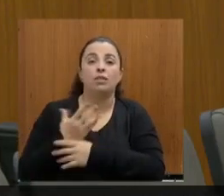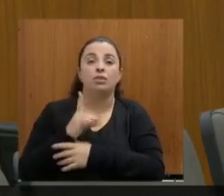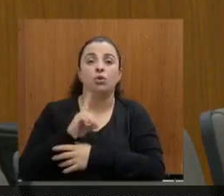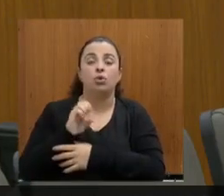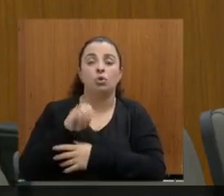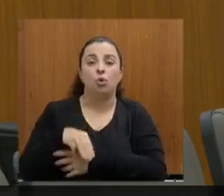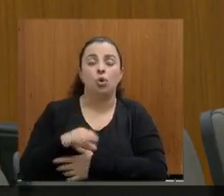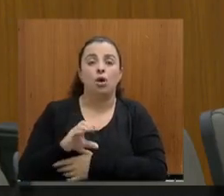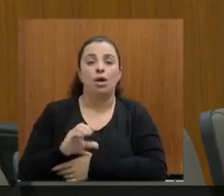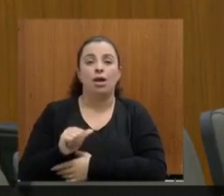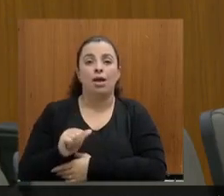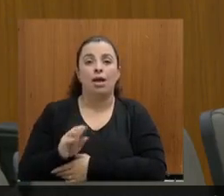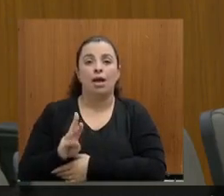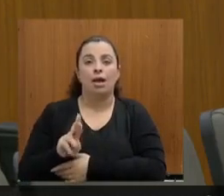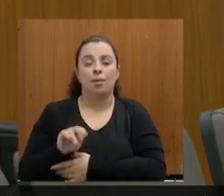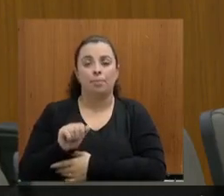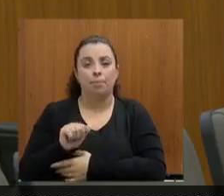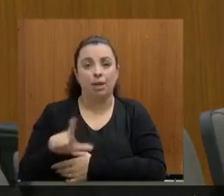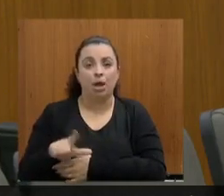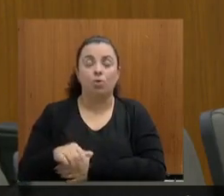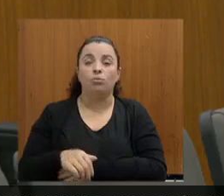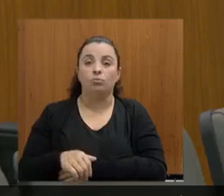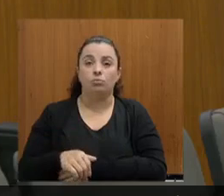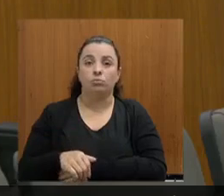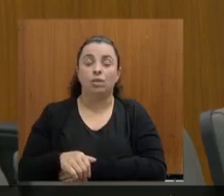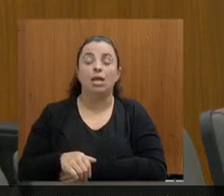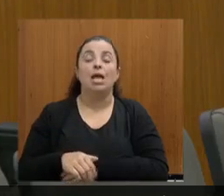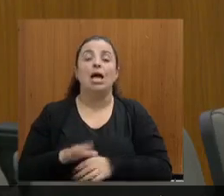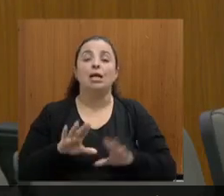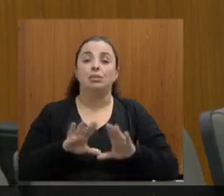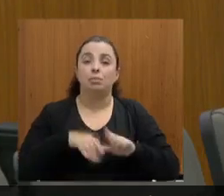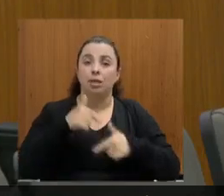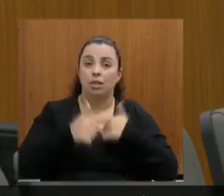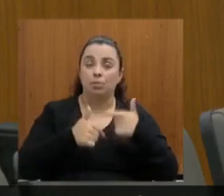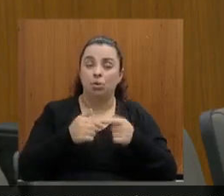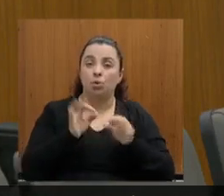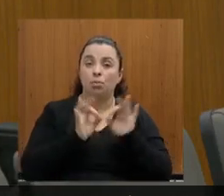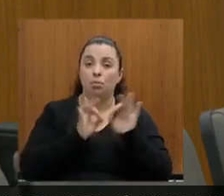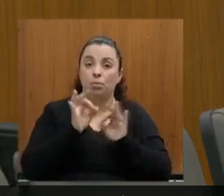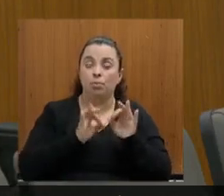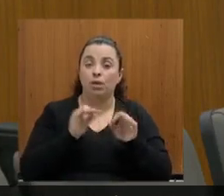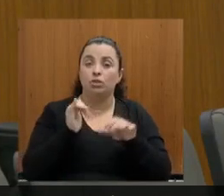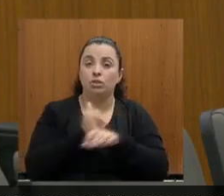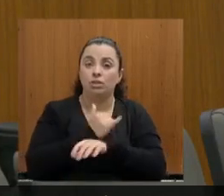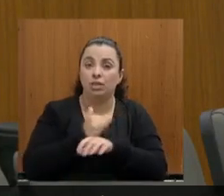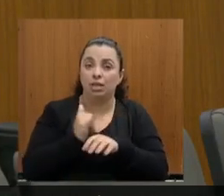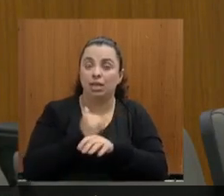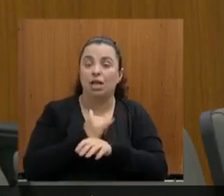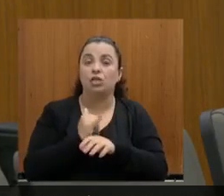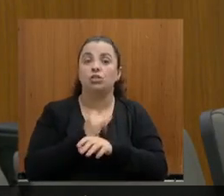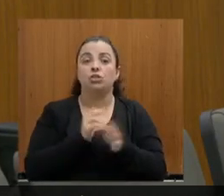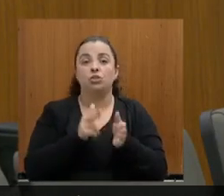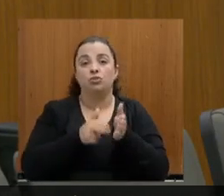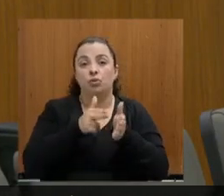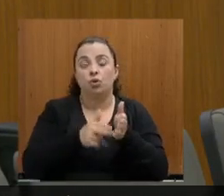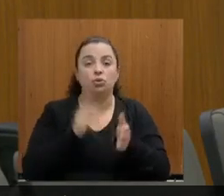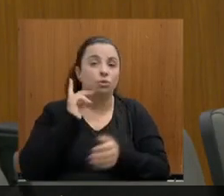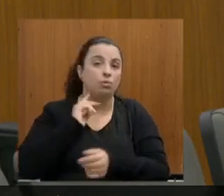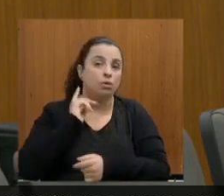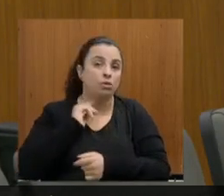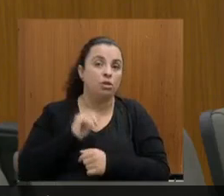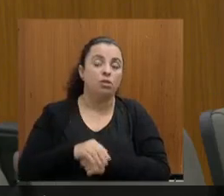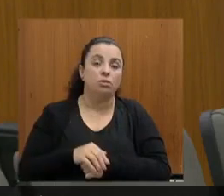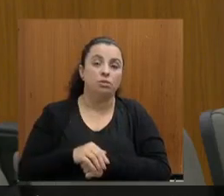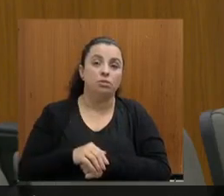que a Assembleia Legislativa trabalhou e o governo do estado para o plano estratégico Ferroviário de Minas Gerais a Porto do